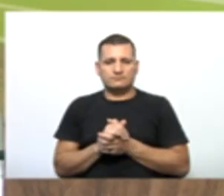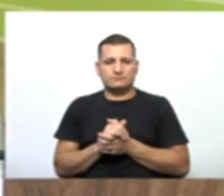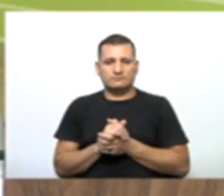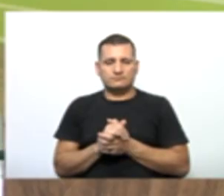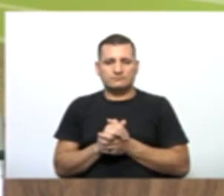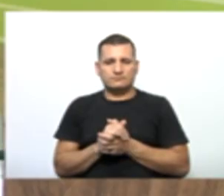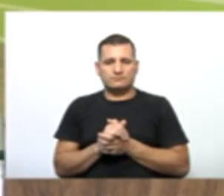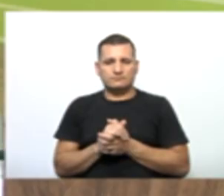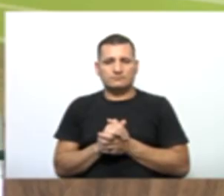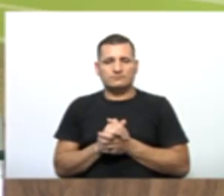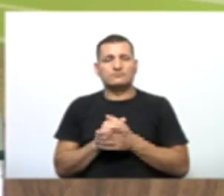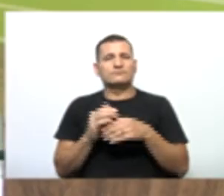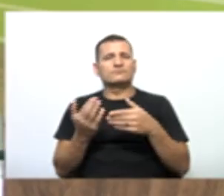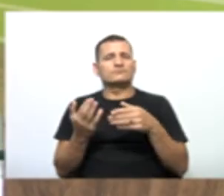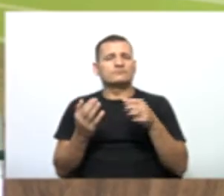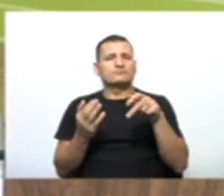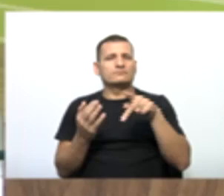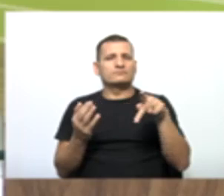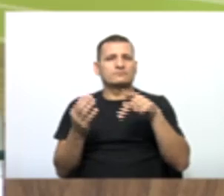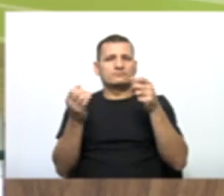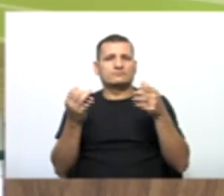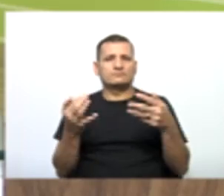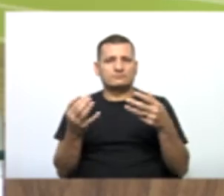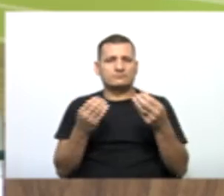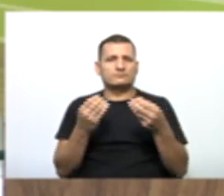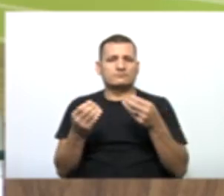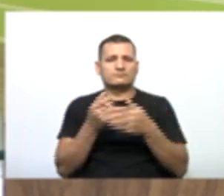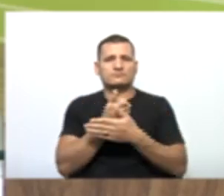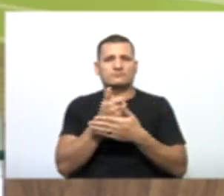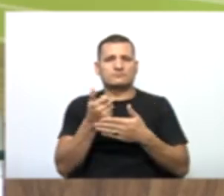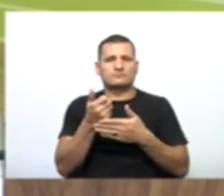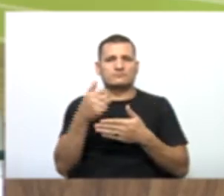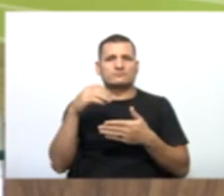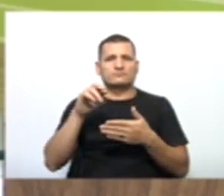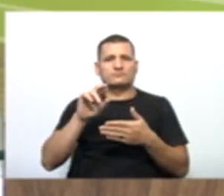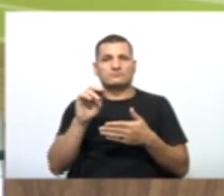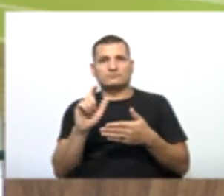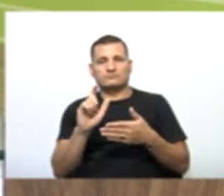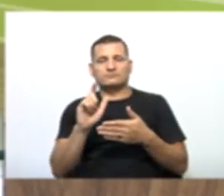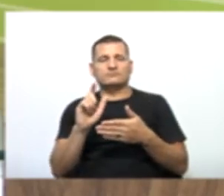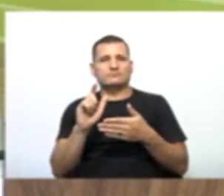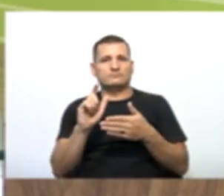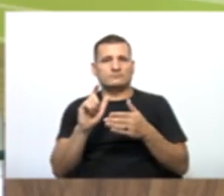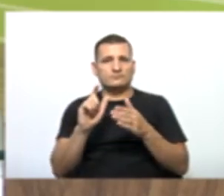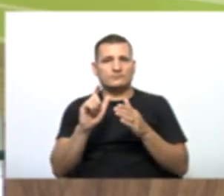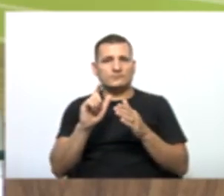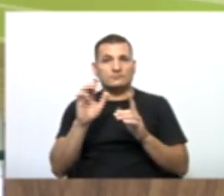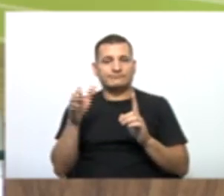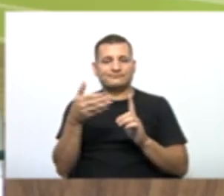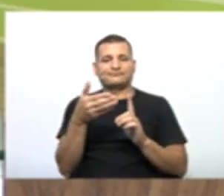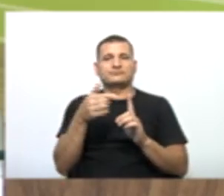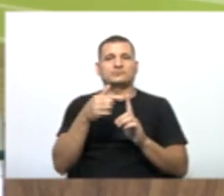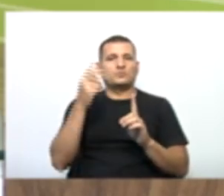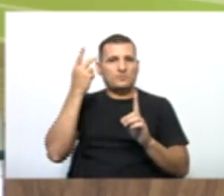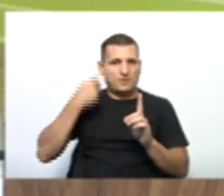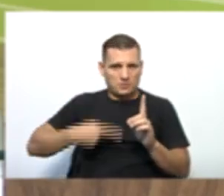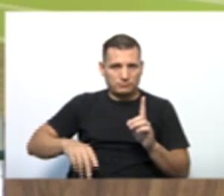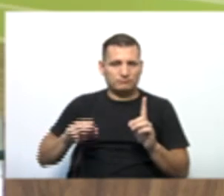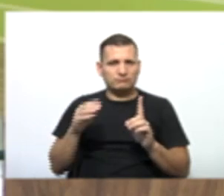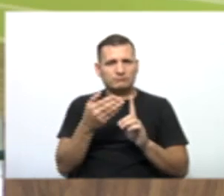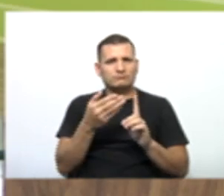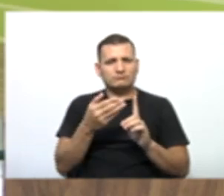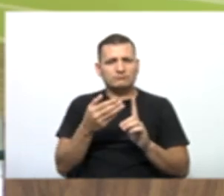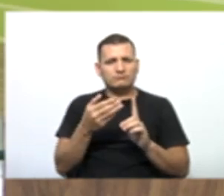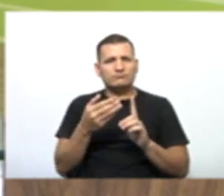né, que o professor Ezra está colocando para a gente, sobre a questão da moralidade, centrada justamente no ser humano, coincide bastante com